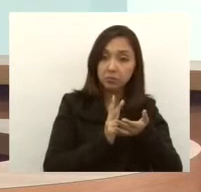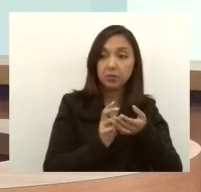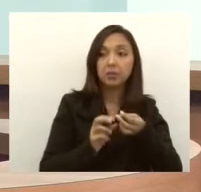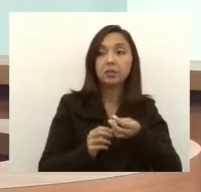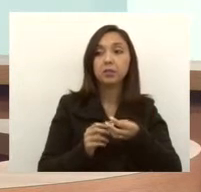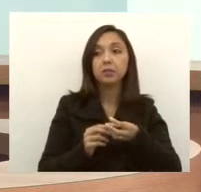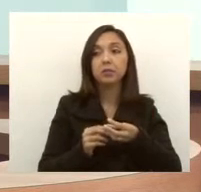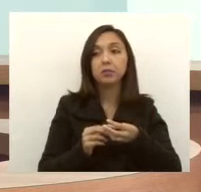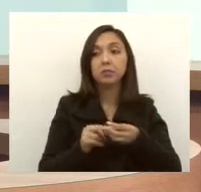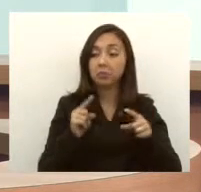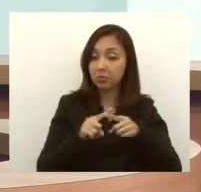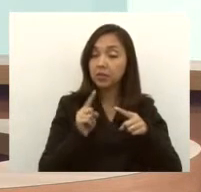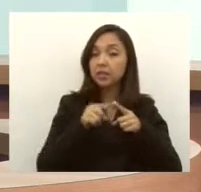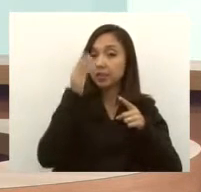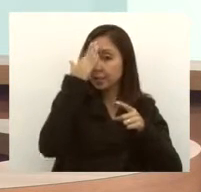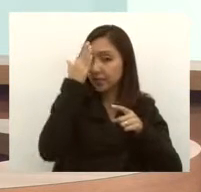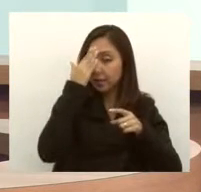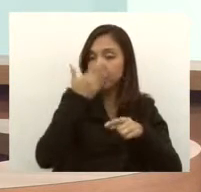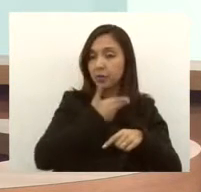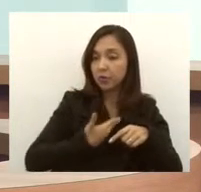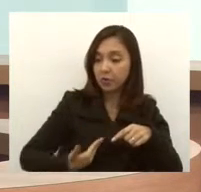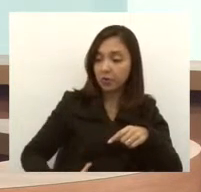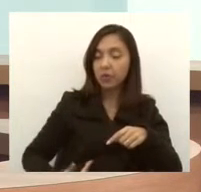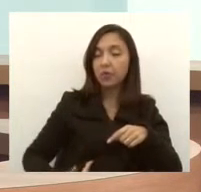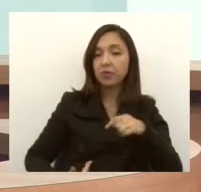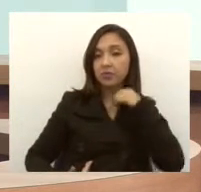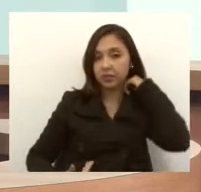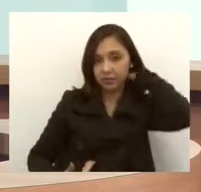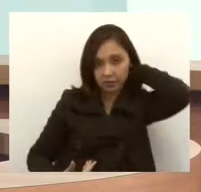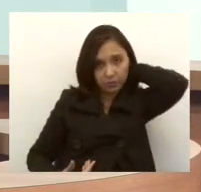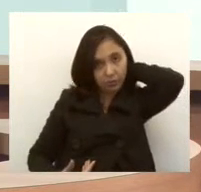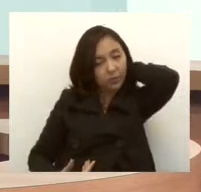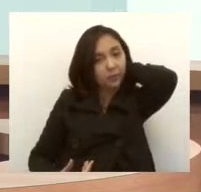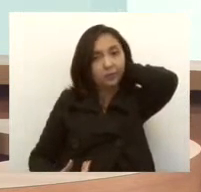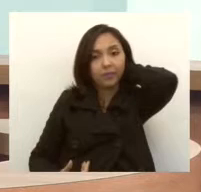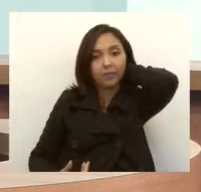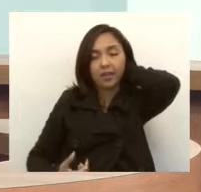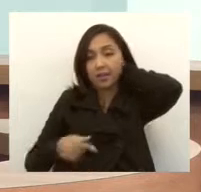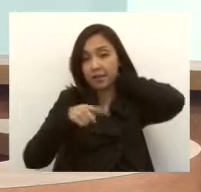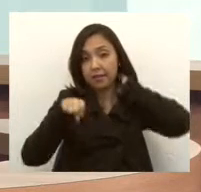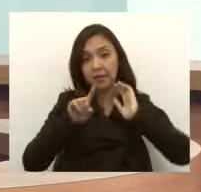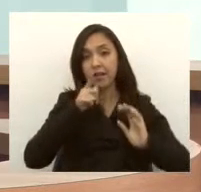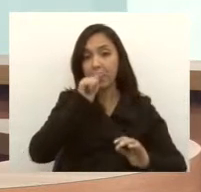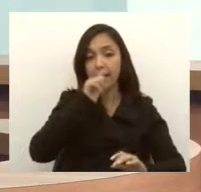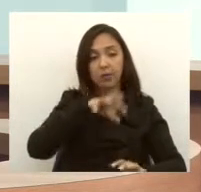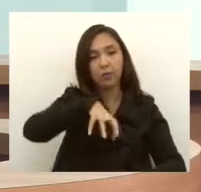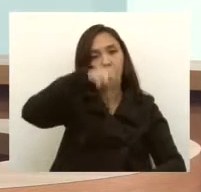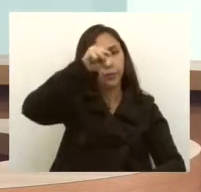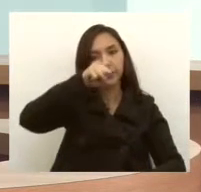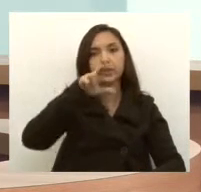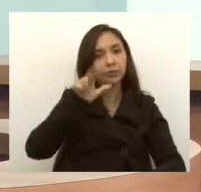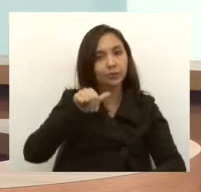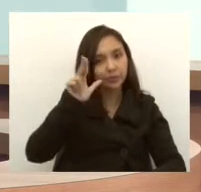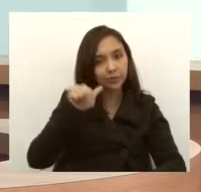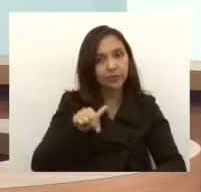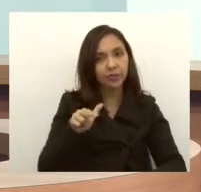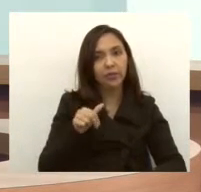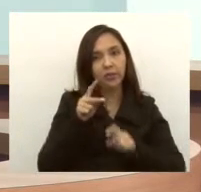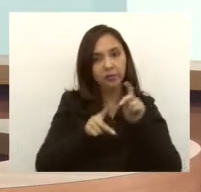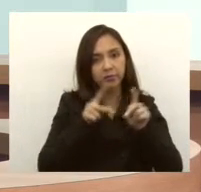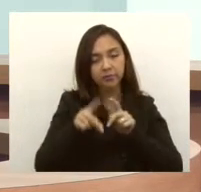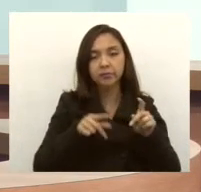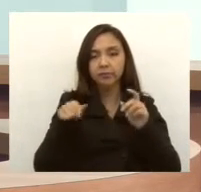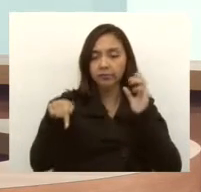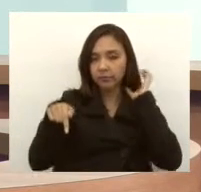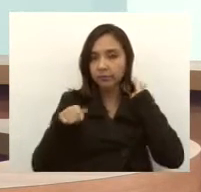esperteza, porque sabe que o governador Geraldo Alckmin jamais vai fechar a torneira e deixar de fornecer água para a população de